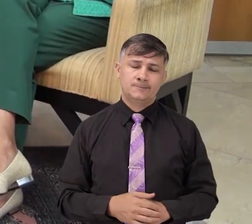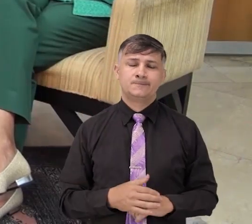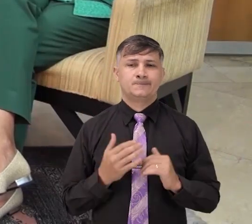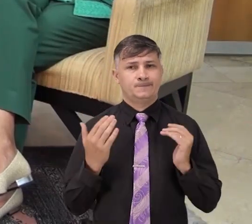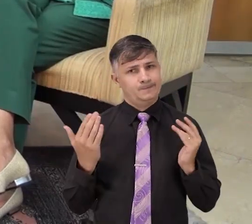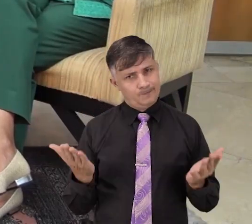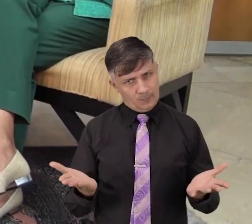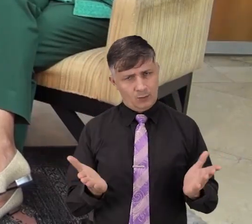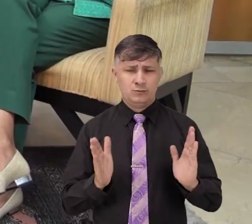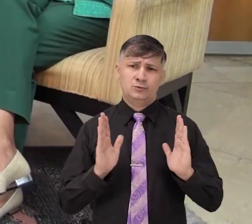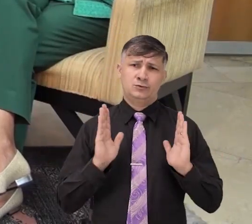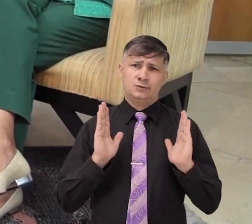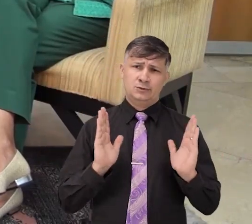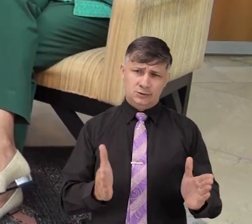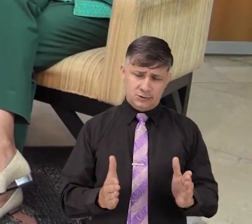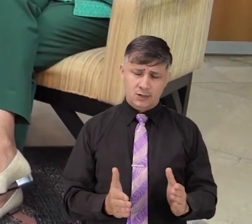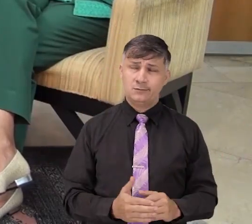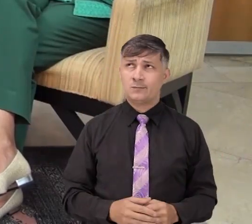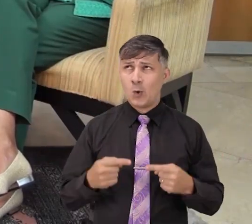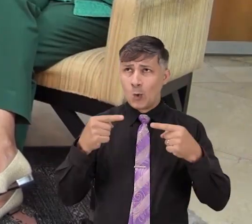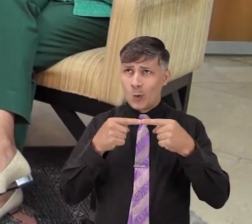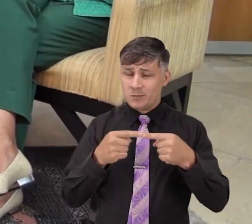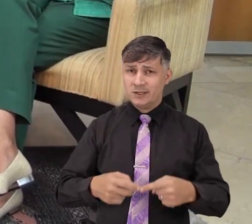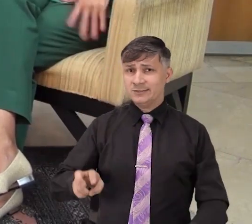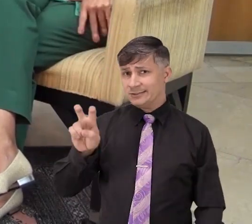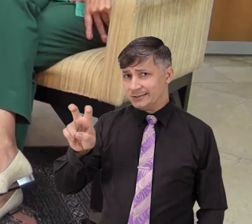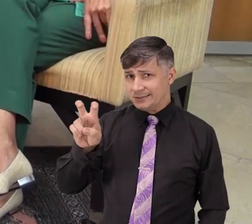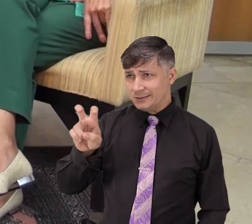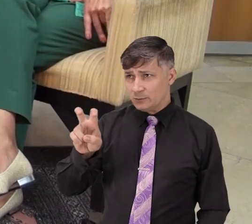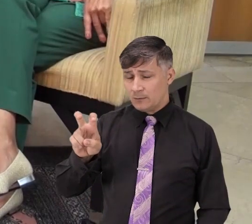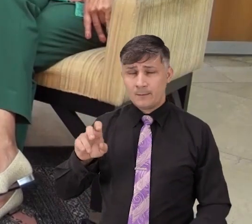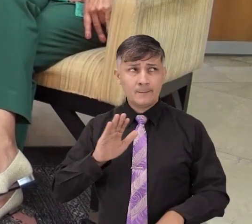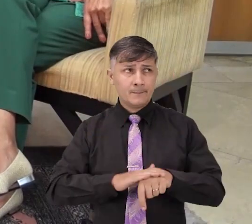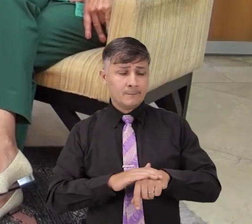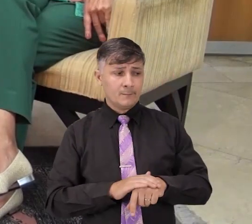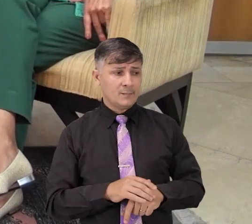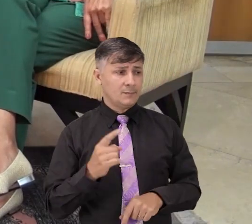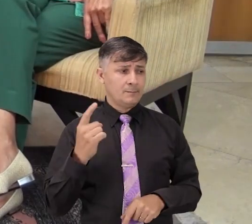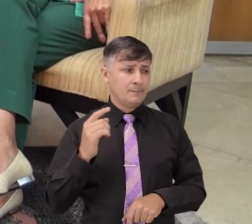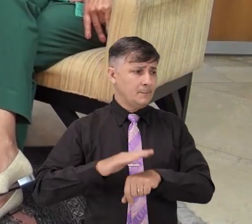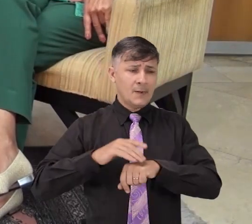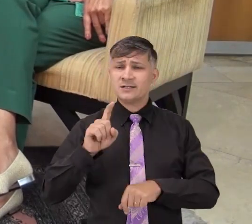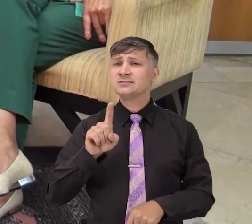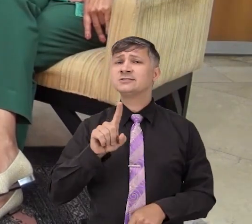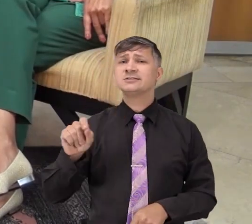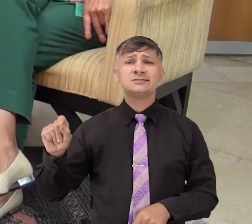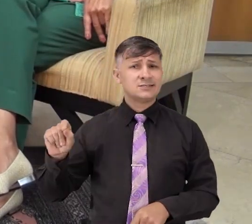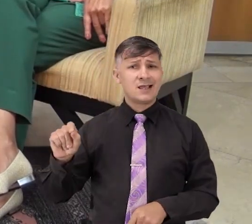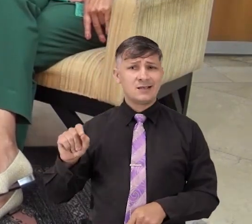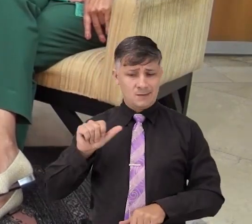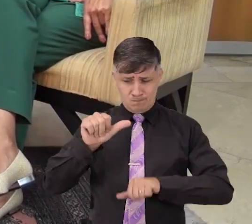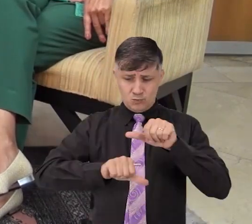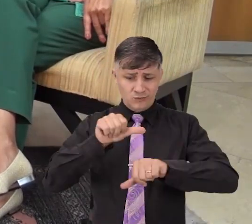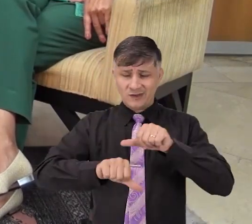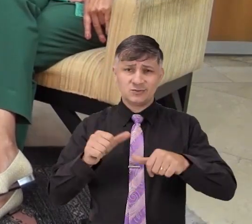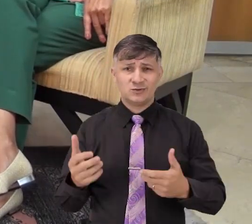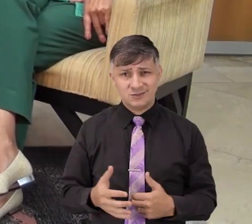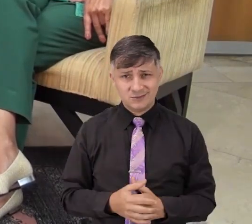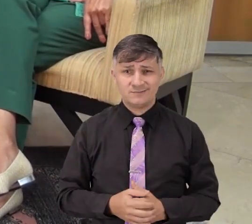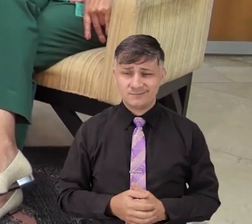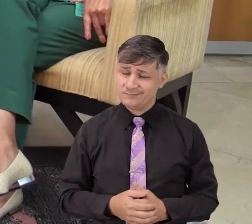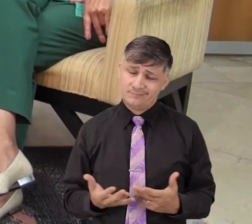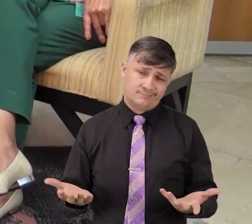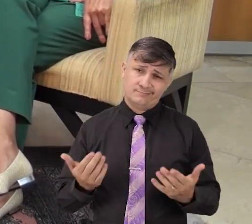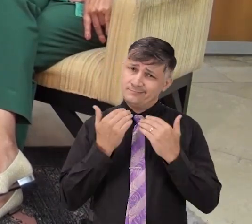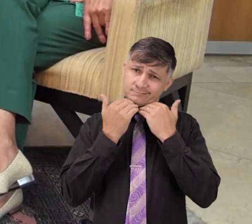Então, se passou a boiada de 5, 100 e poucas modificações. Meu Deus. Não poderia dar certo, não pode, né? Dar certo.